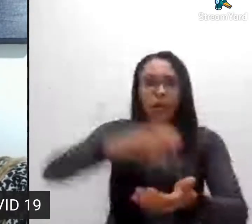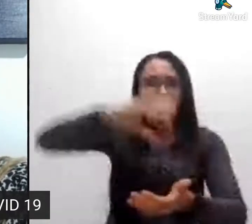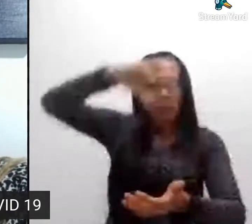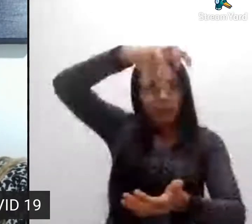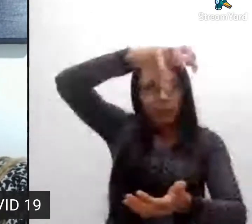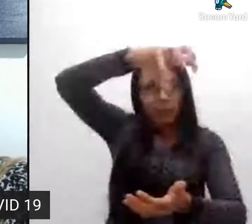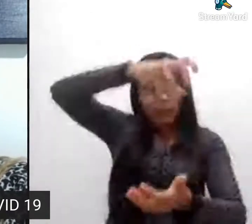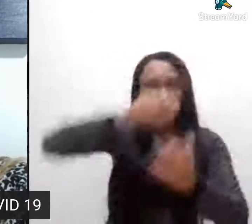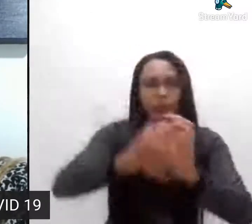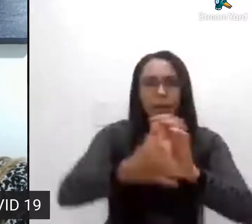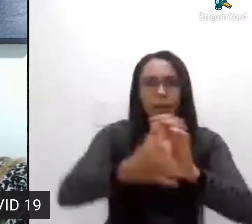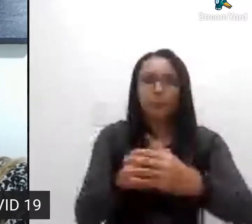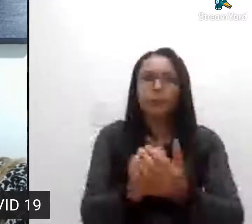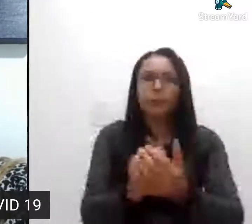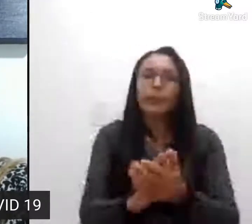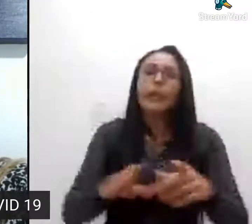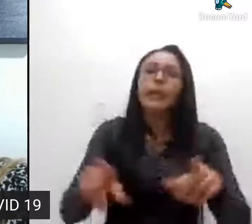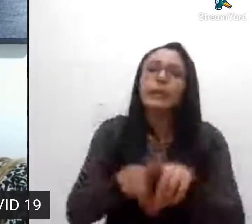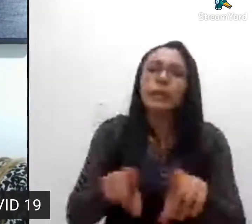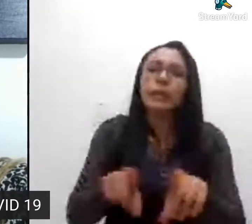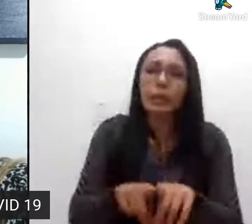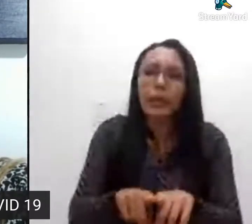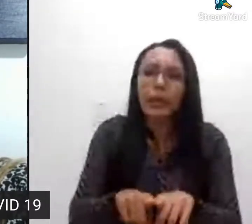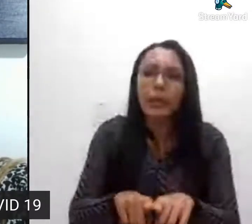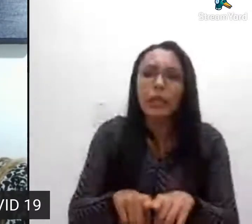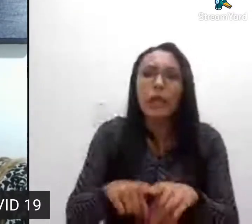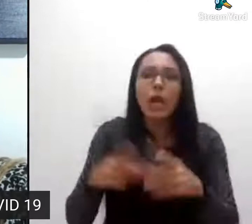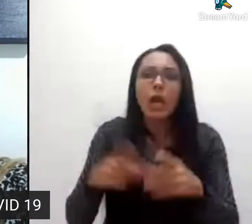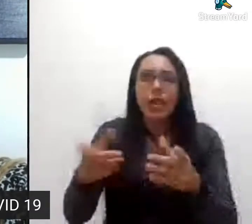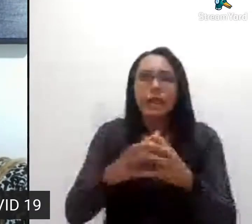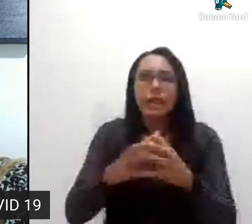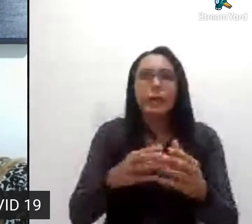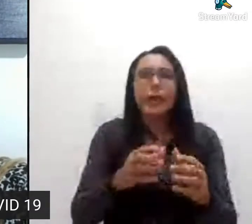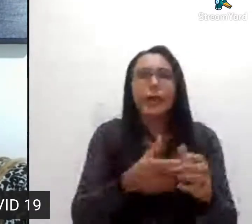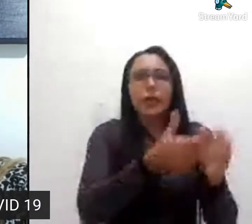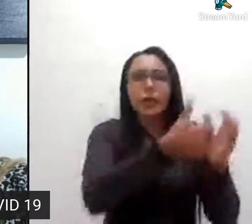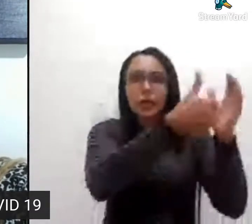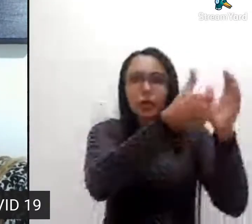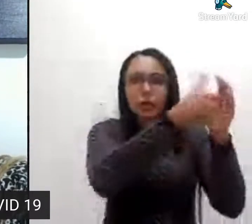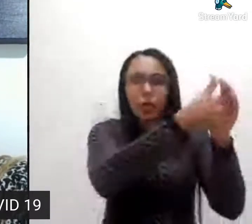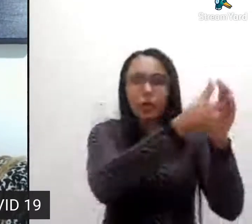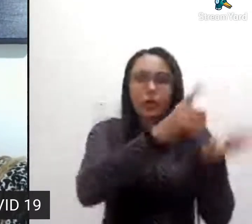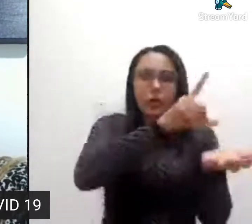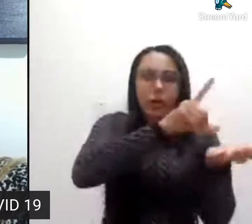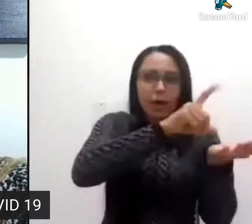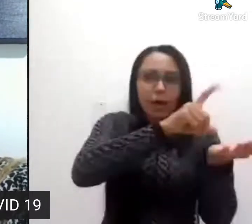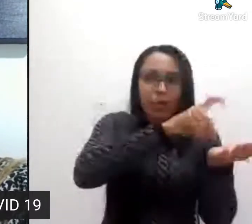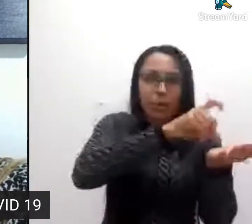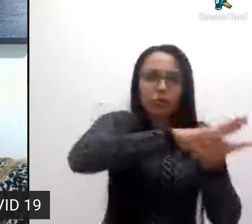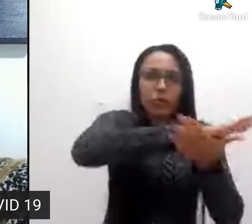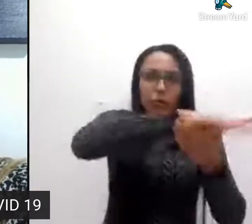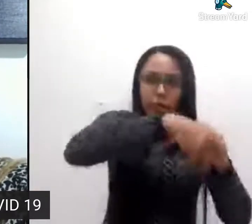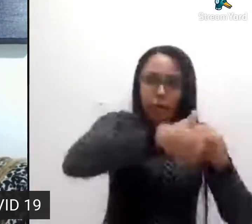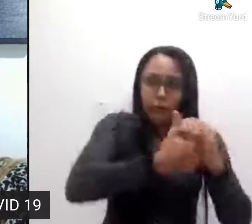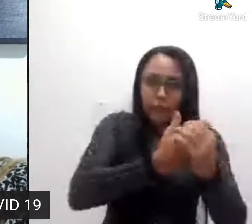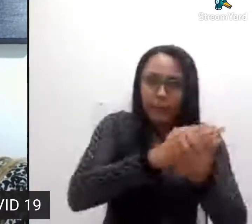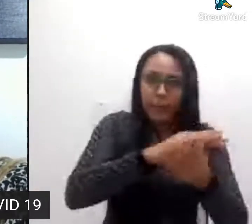sendo providenciados totens, estações de álcool gel espalhados pela escola, os